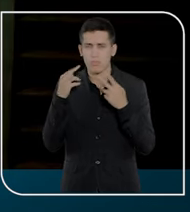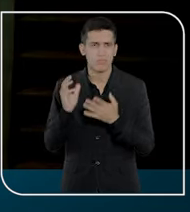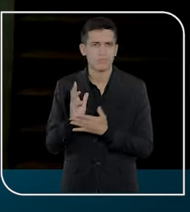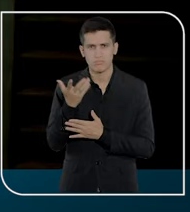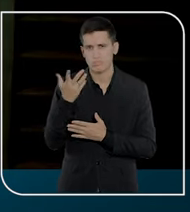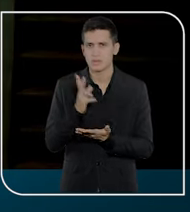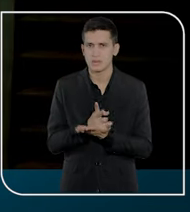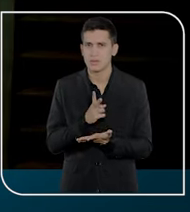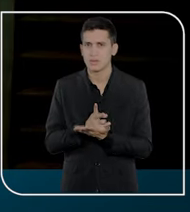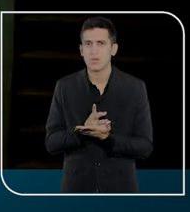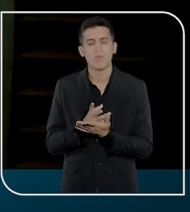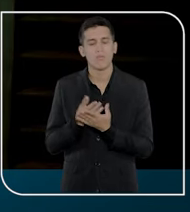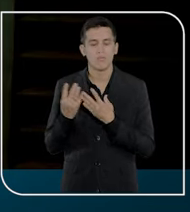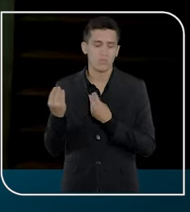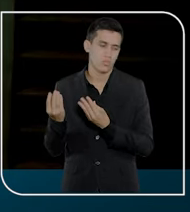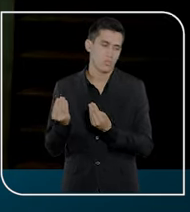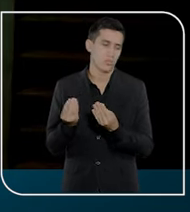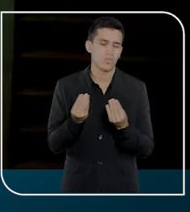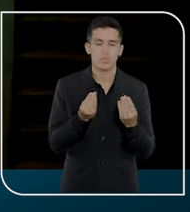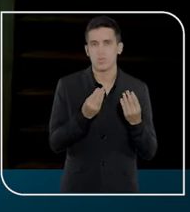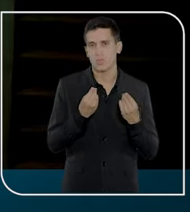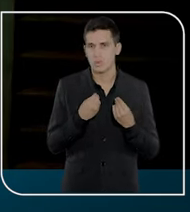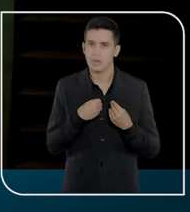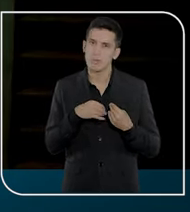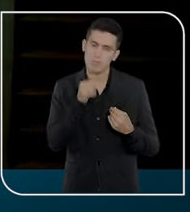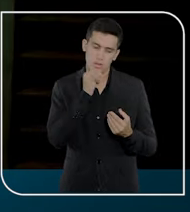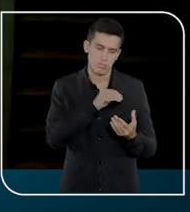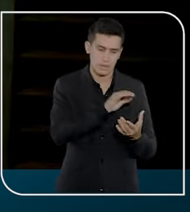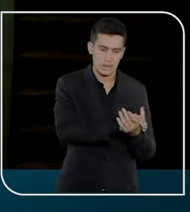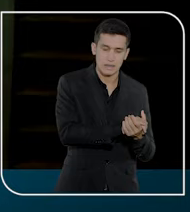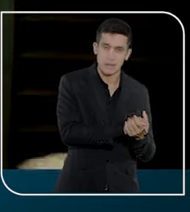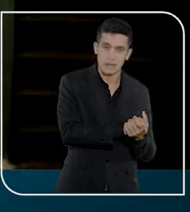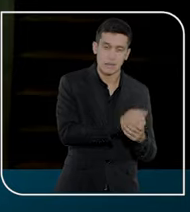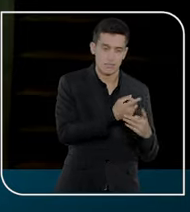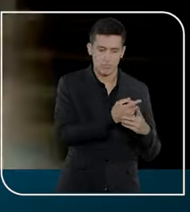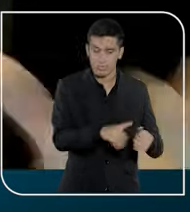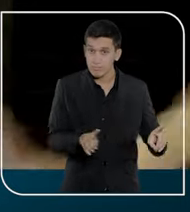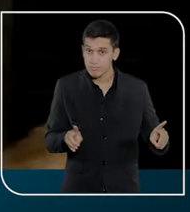Muitas vezes, o casal se separa e aí